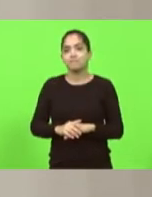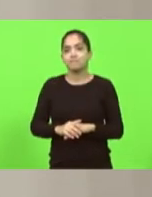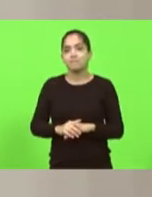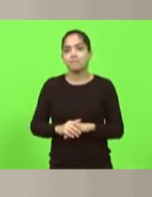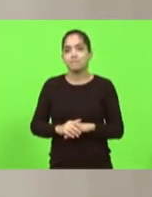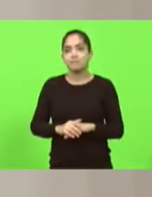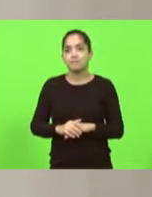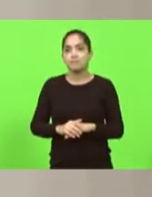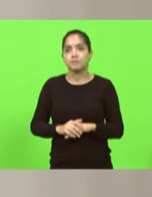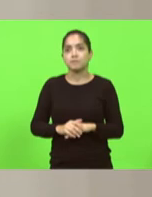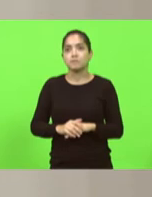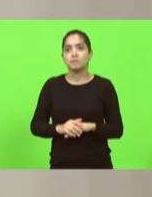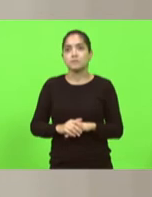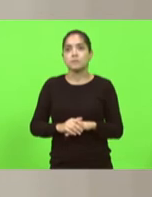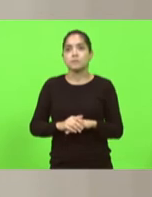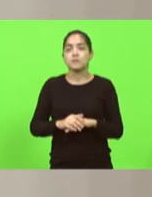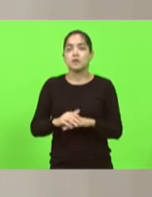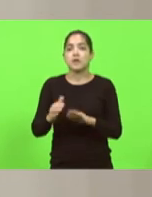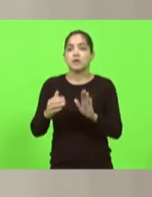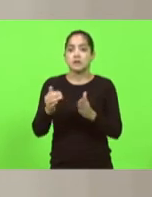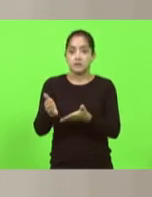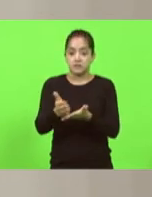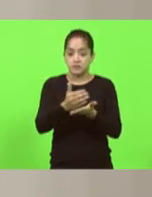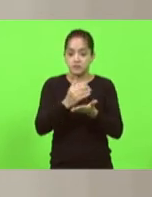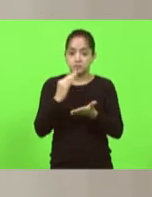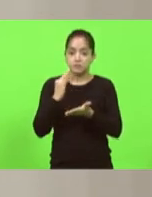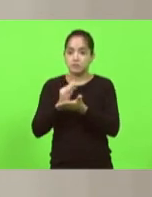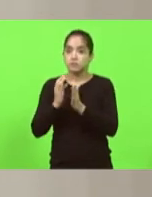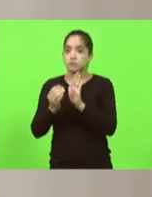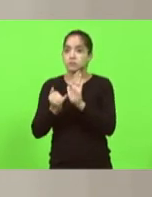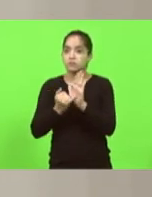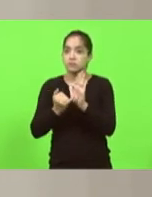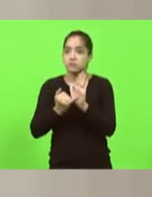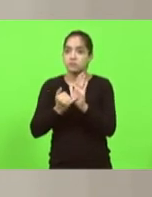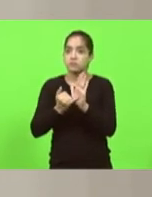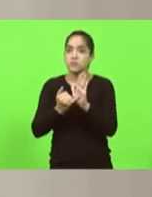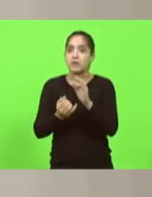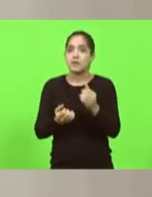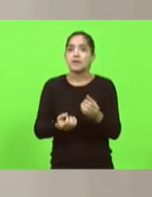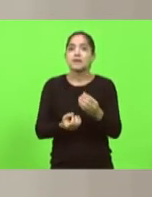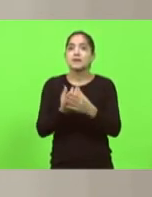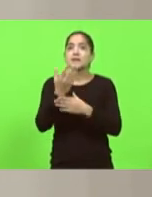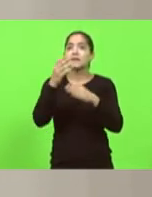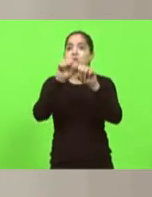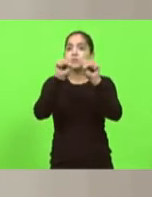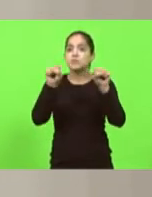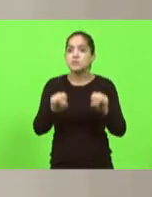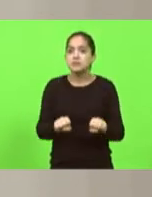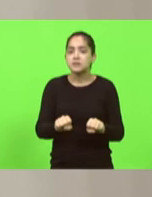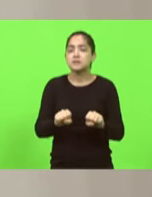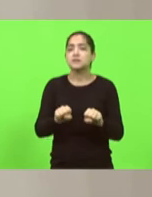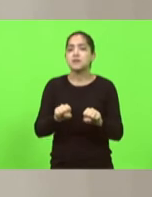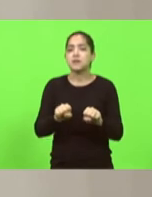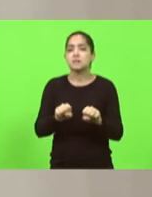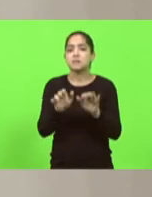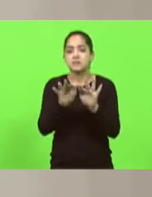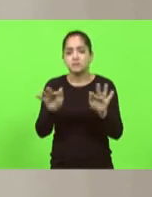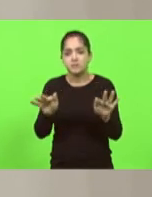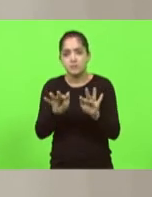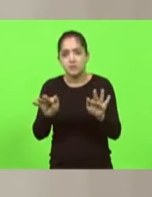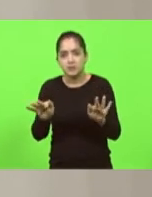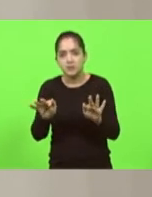Na transação tributária. Cria um sistema simplificado para pagamento de débitos de pequenos